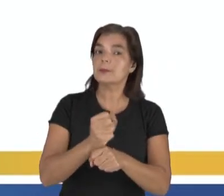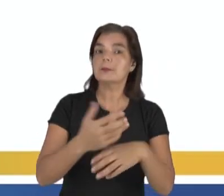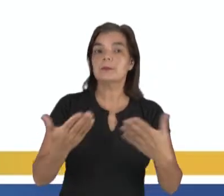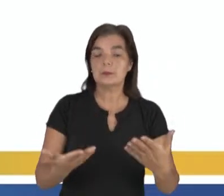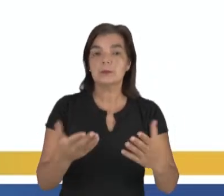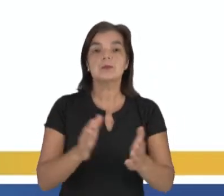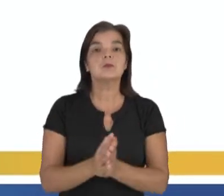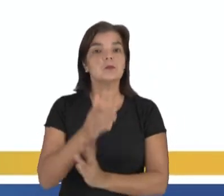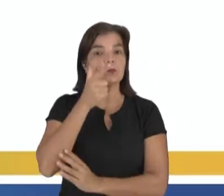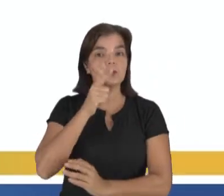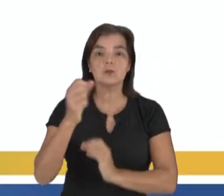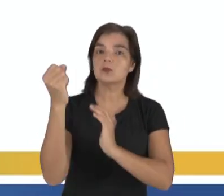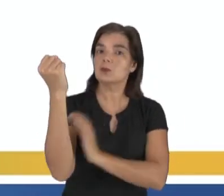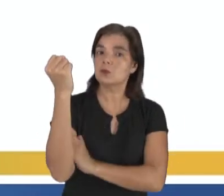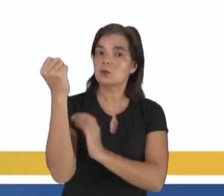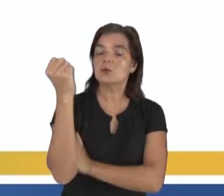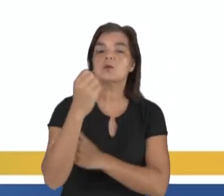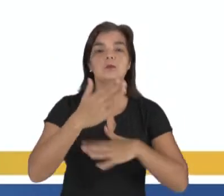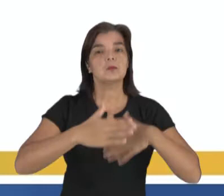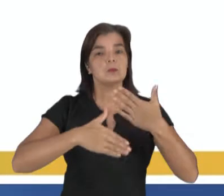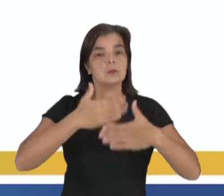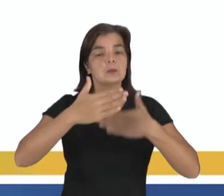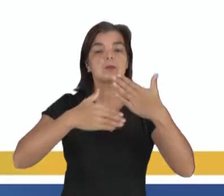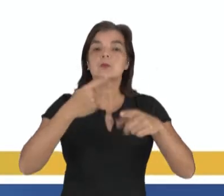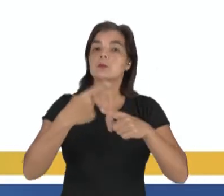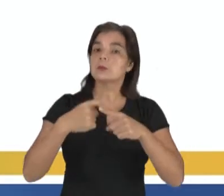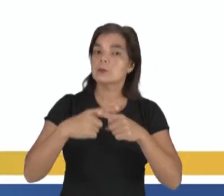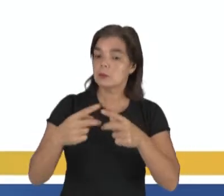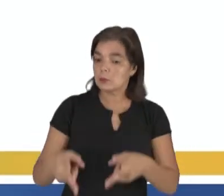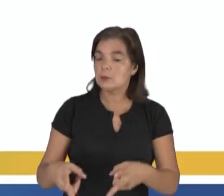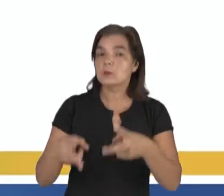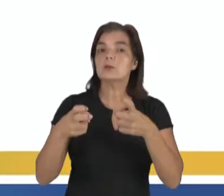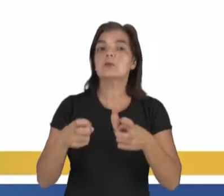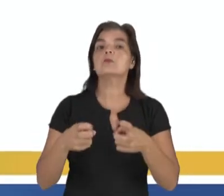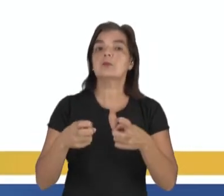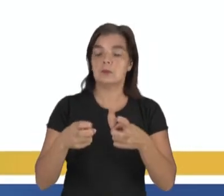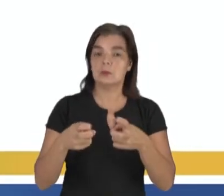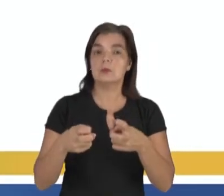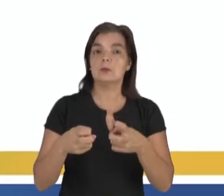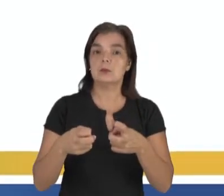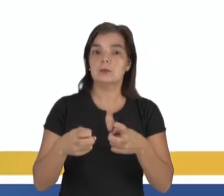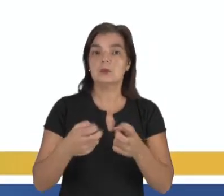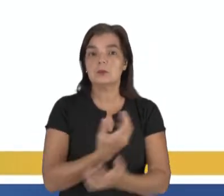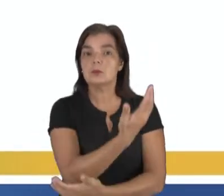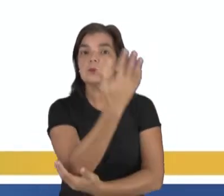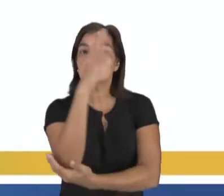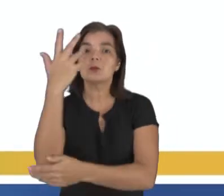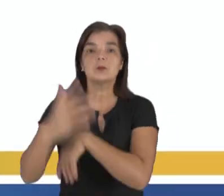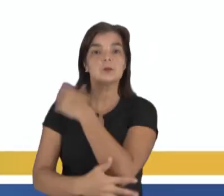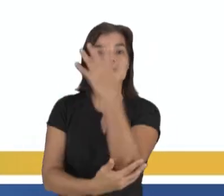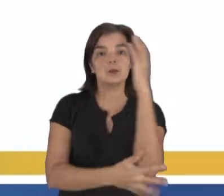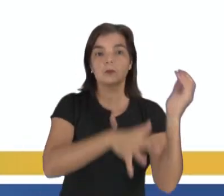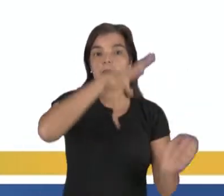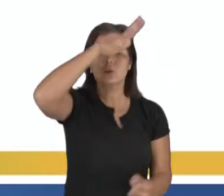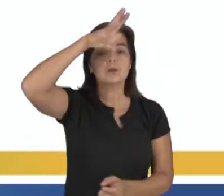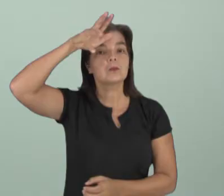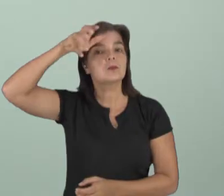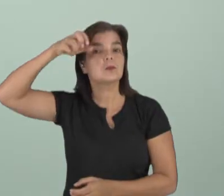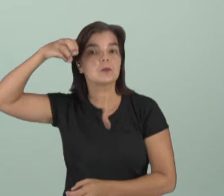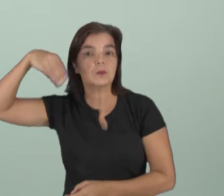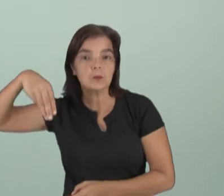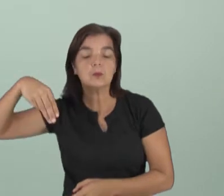e ele vem ganhando força cada vez mais, porque percebemos que a floresta amazônica, por exemplo, que é